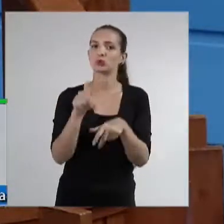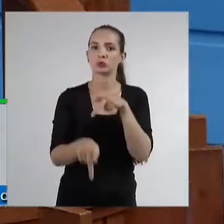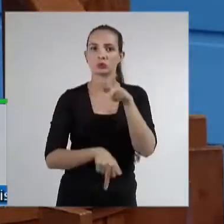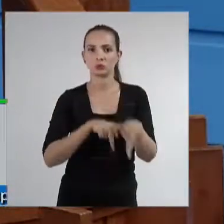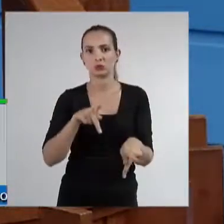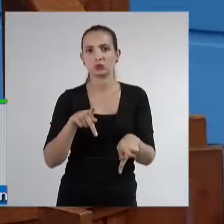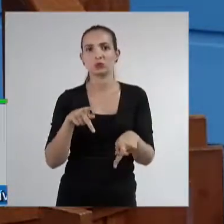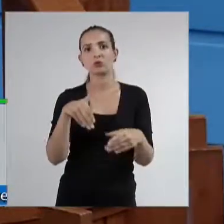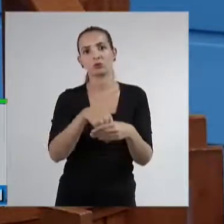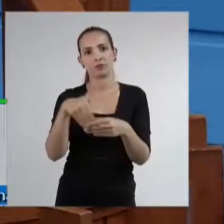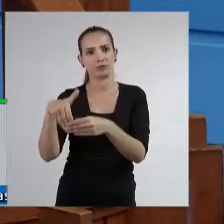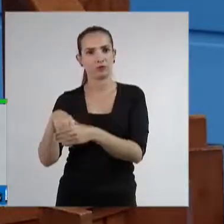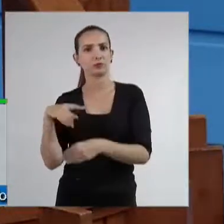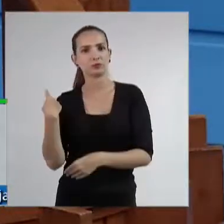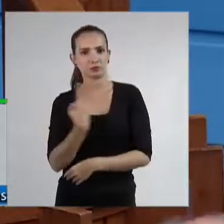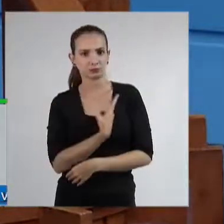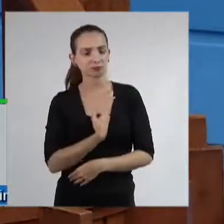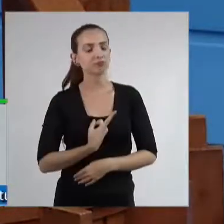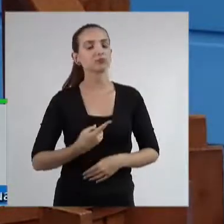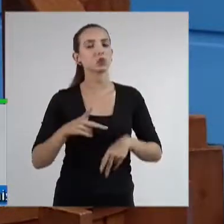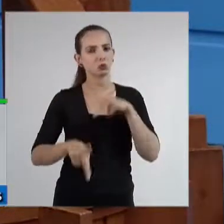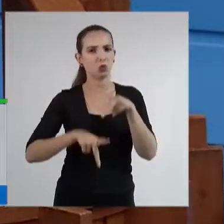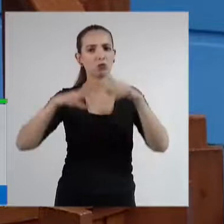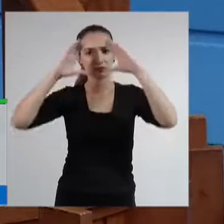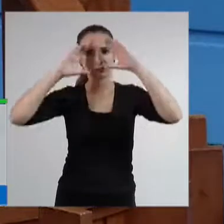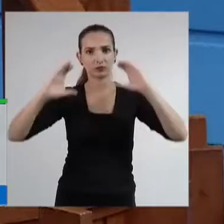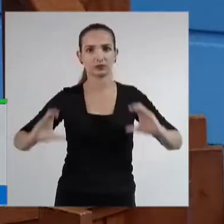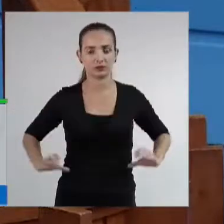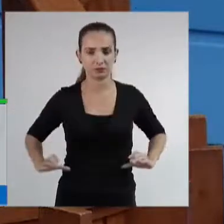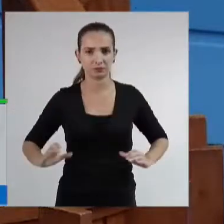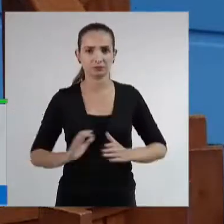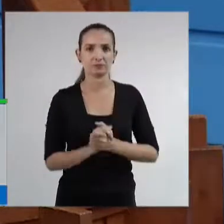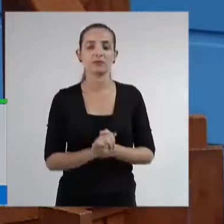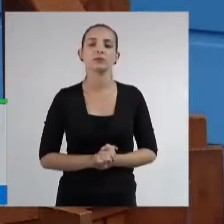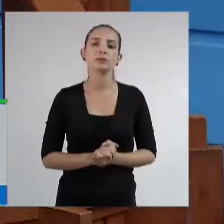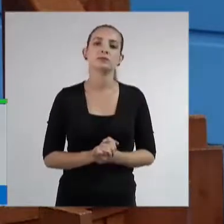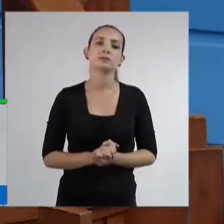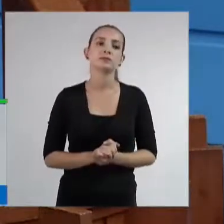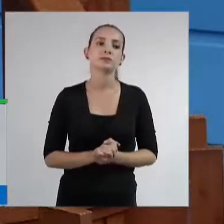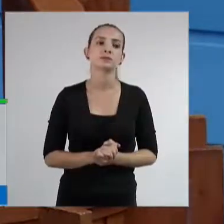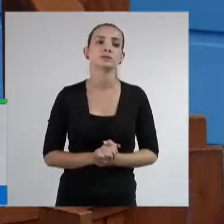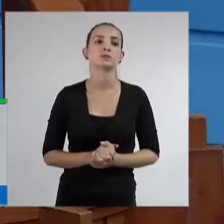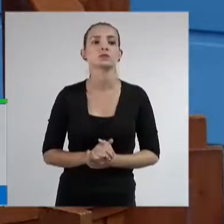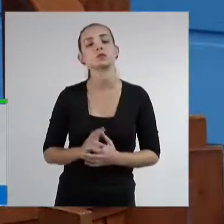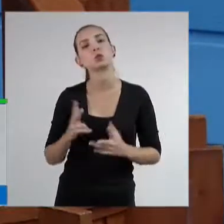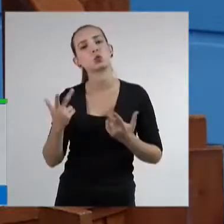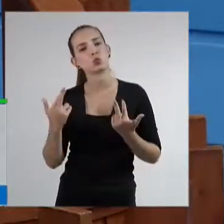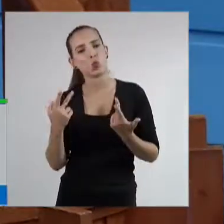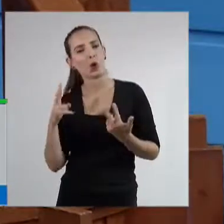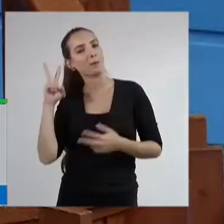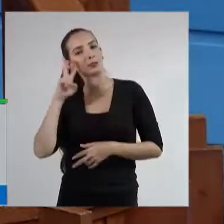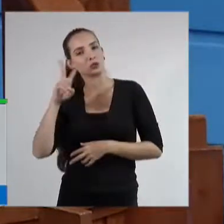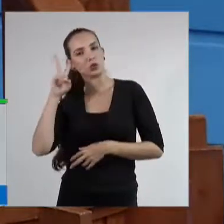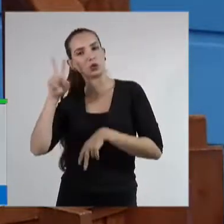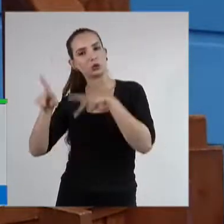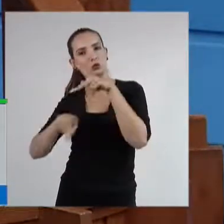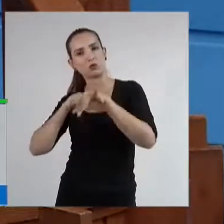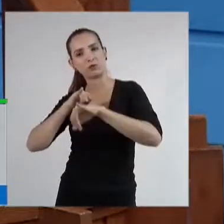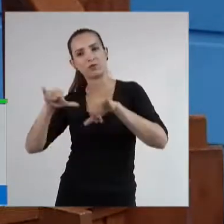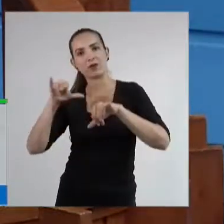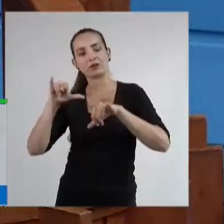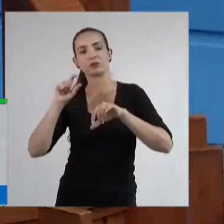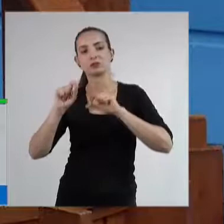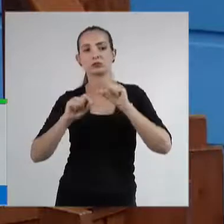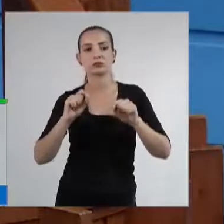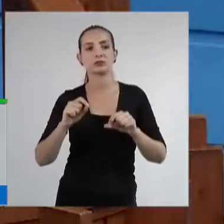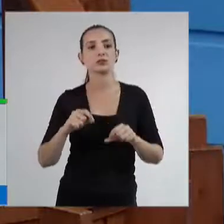mas, acima de tudo, como cidadão. Aquela história que o povo sempre diz, de que só